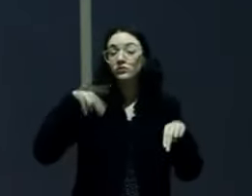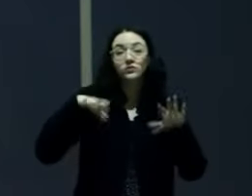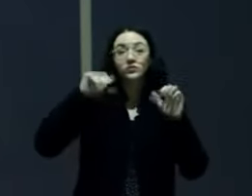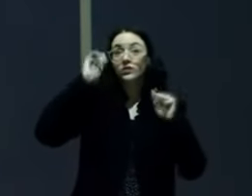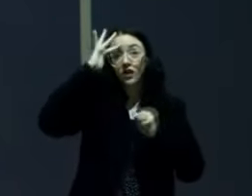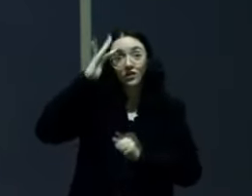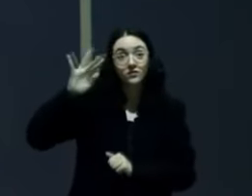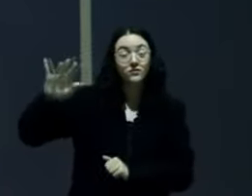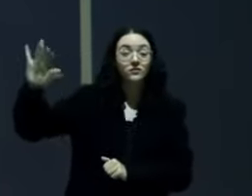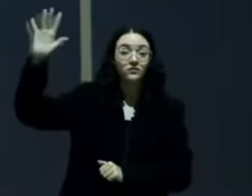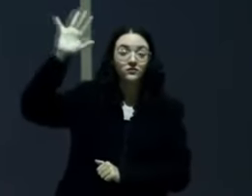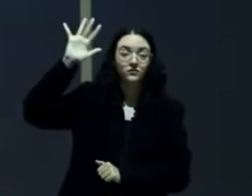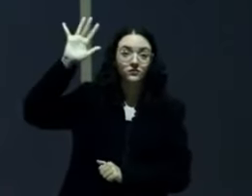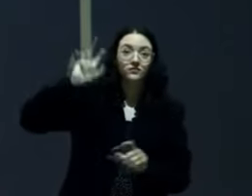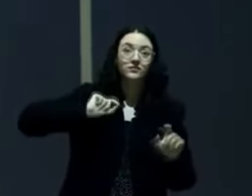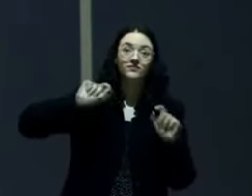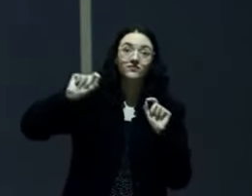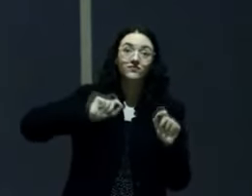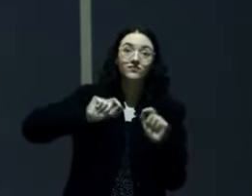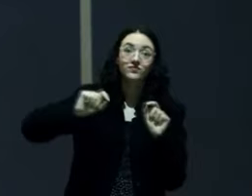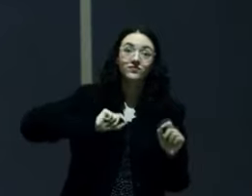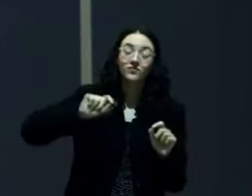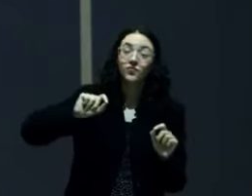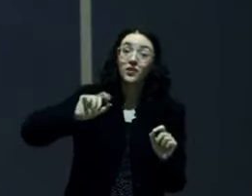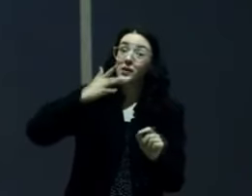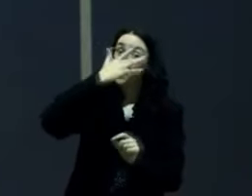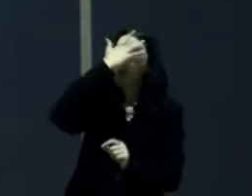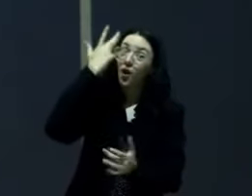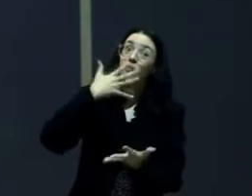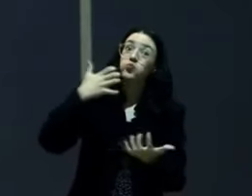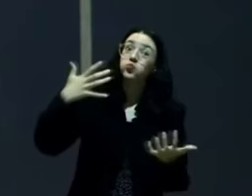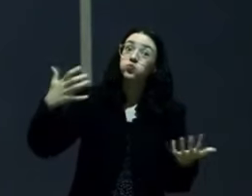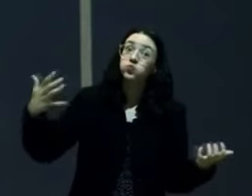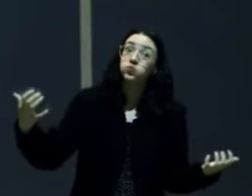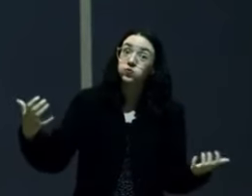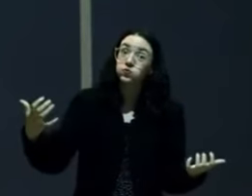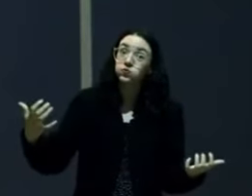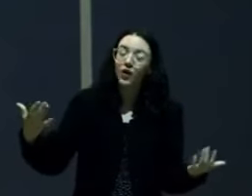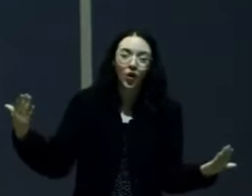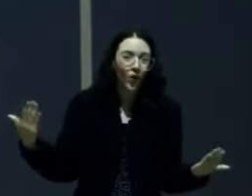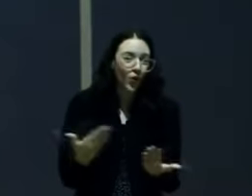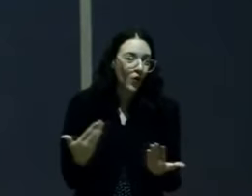culto. Mas para muitos, hoje não estão tomando mais ceia.